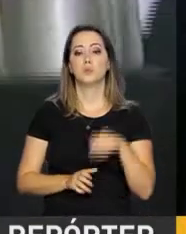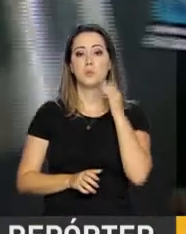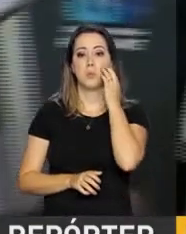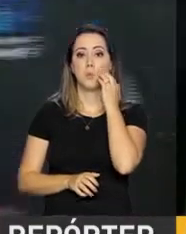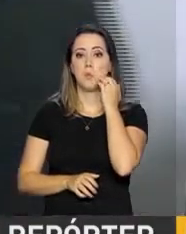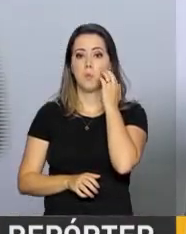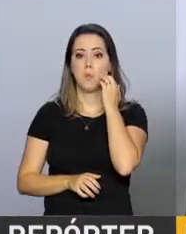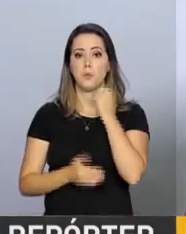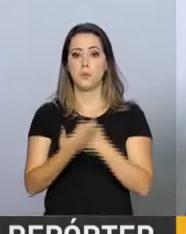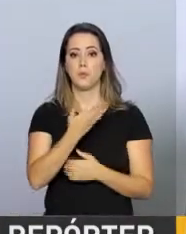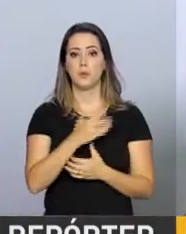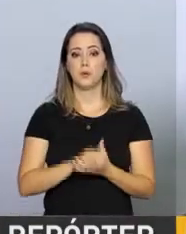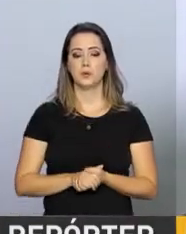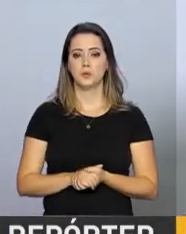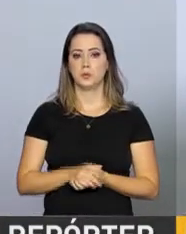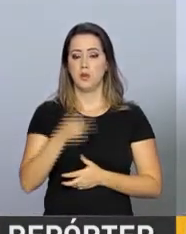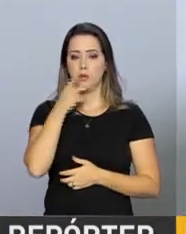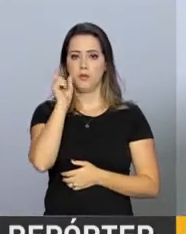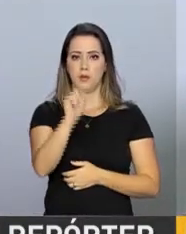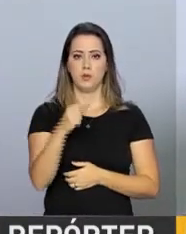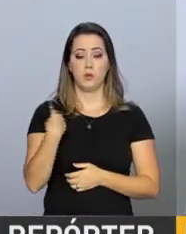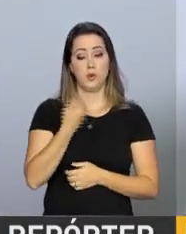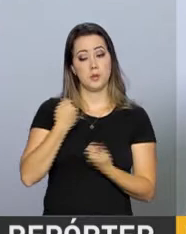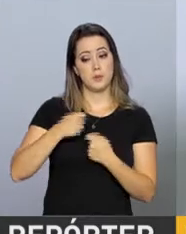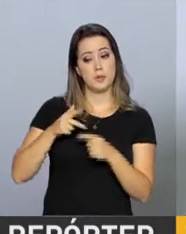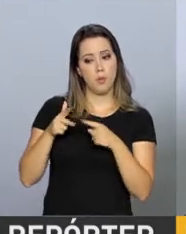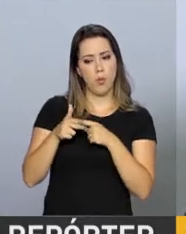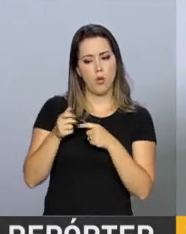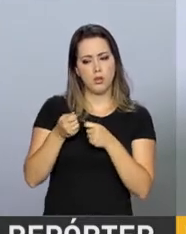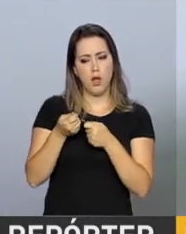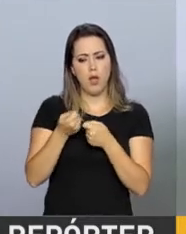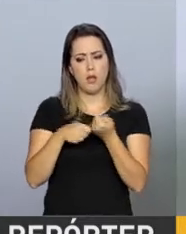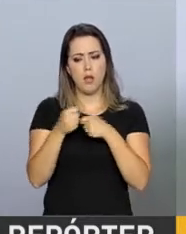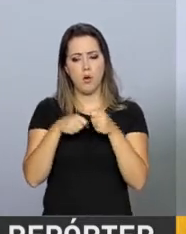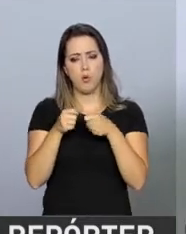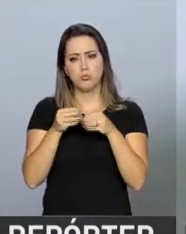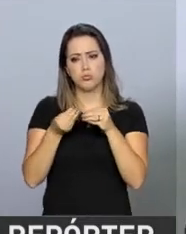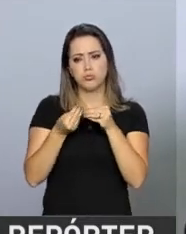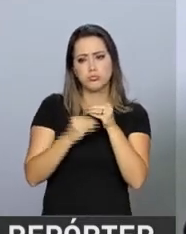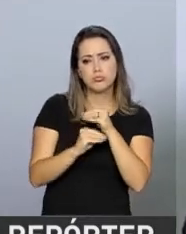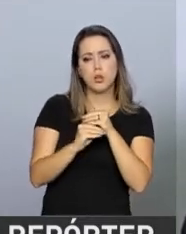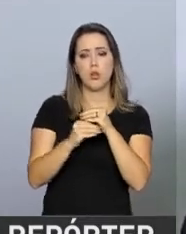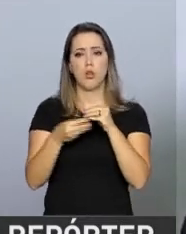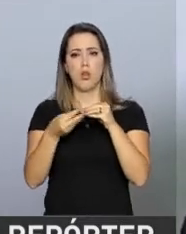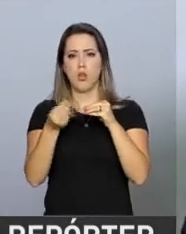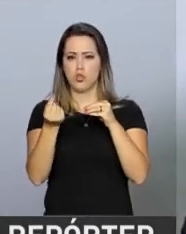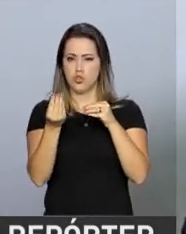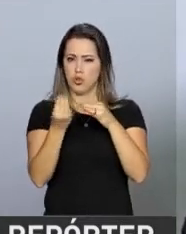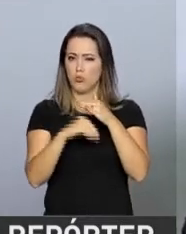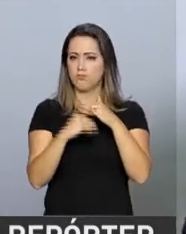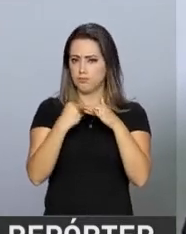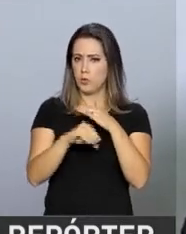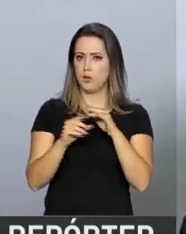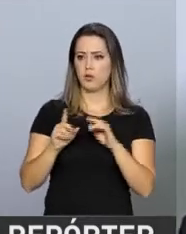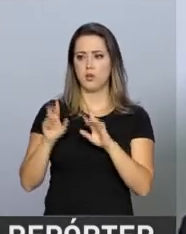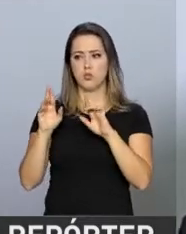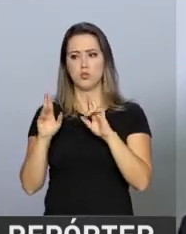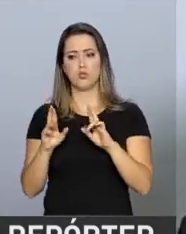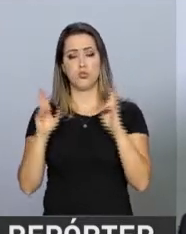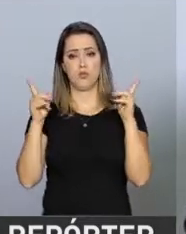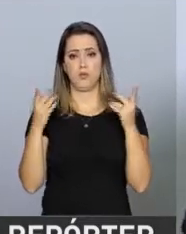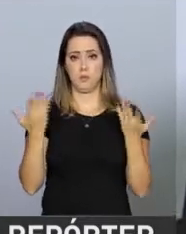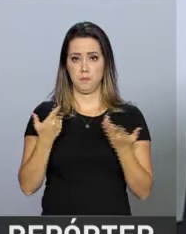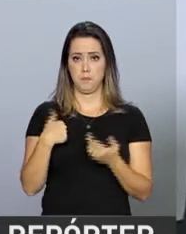Tecnicamente, o que nós vamos fazer é uma reserva de contingência, não é um contingenciamento tradicional. O que que difere uma coisa da outra? Se